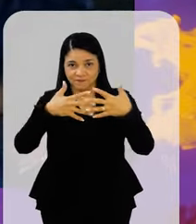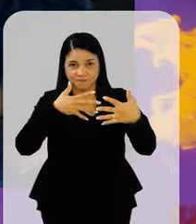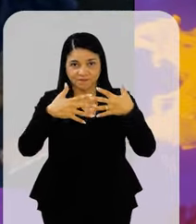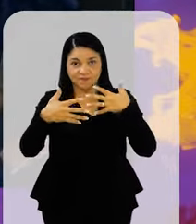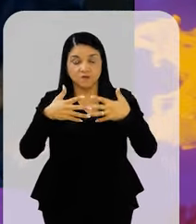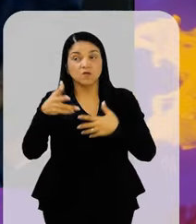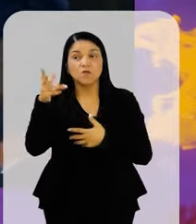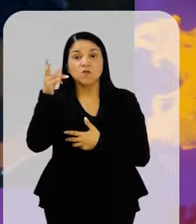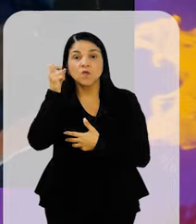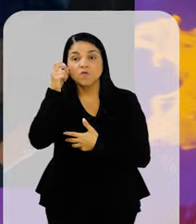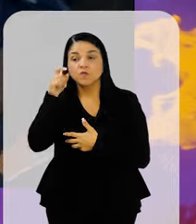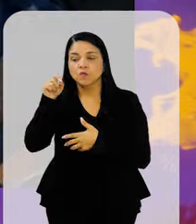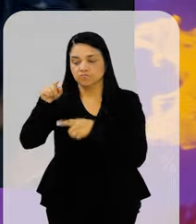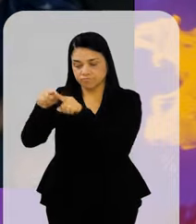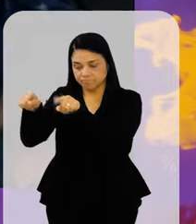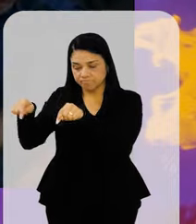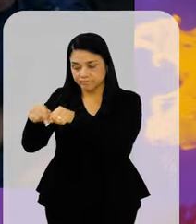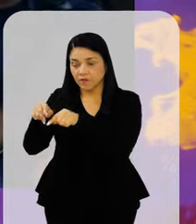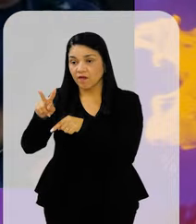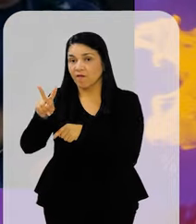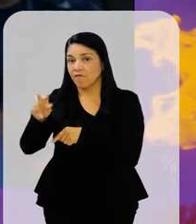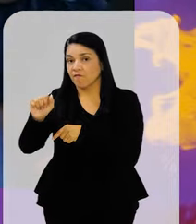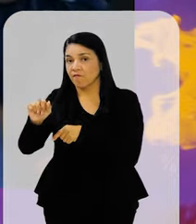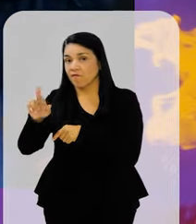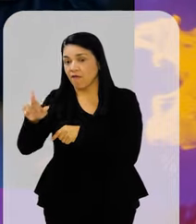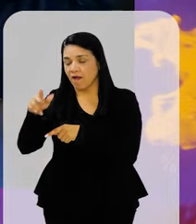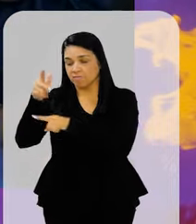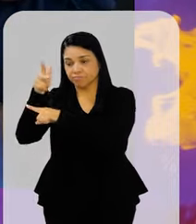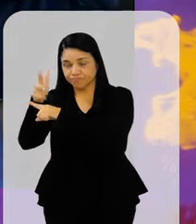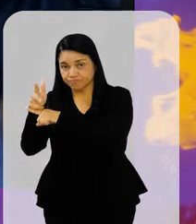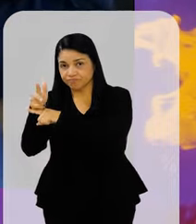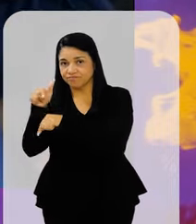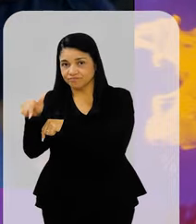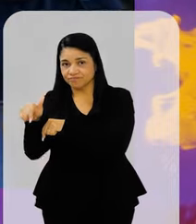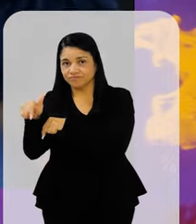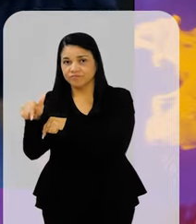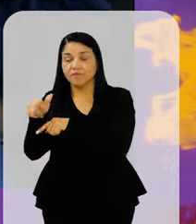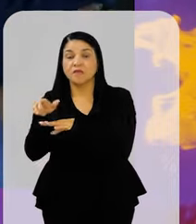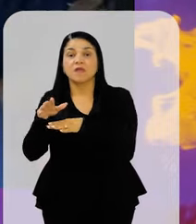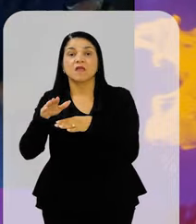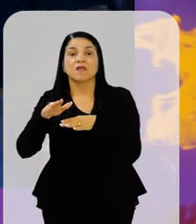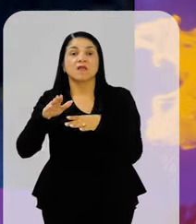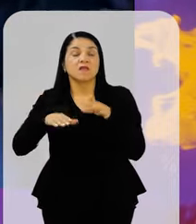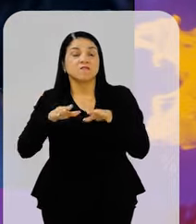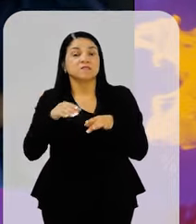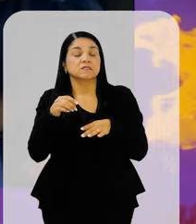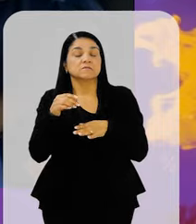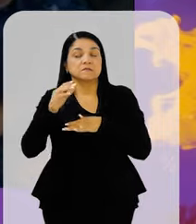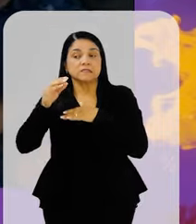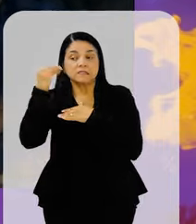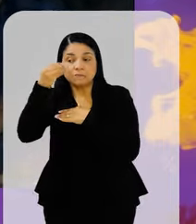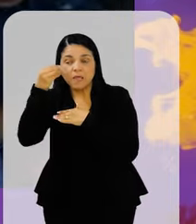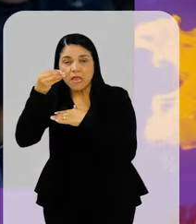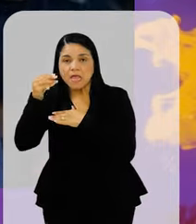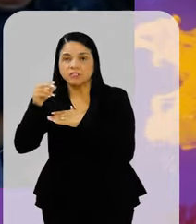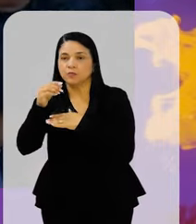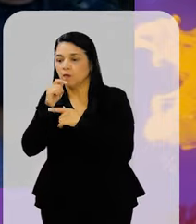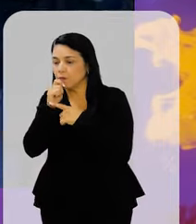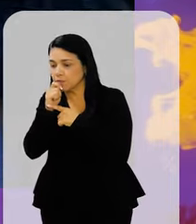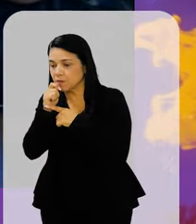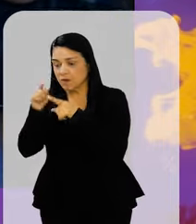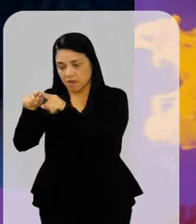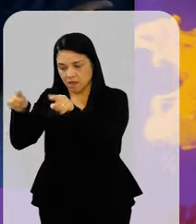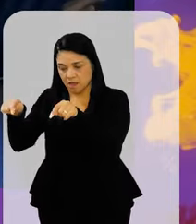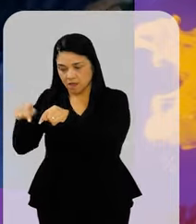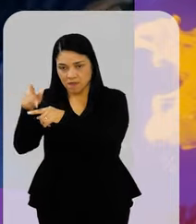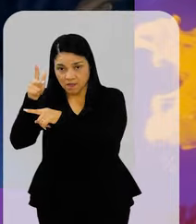Uhum. Se você ouvisse o que se fala na cabine do VAR. Porque, assim, é aquilo que eu estou te dizendo, é tudo muito vago. Você bota um árbitro experiente na cabine do